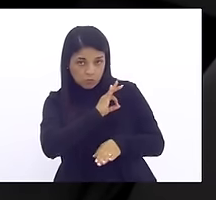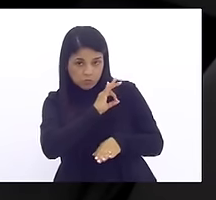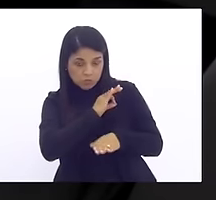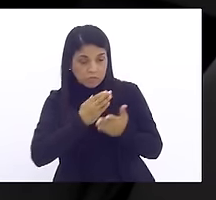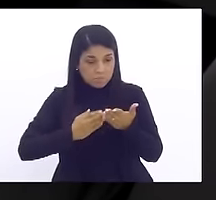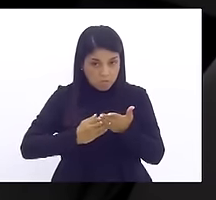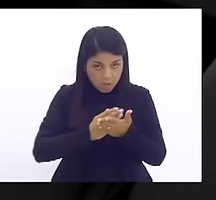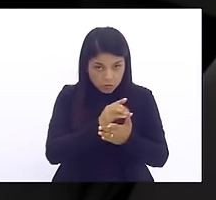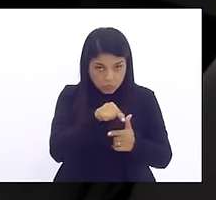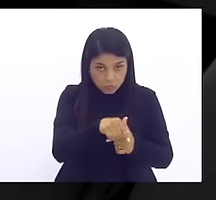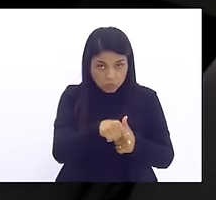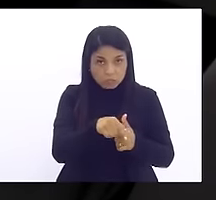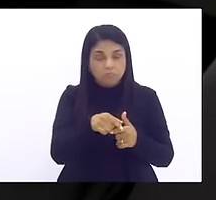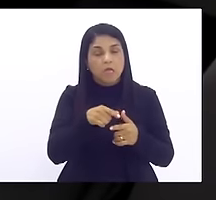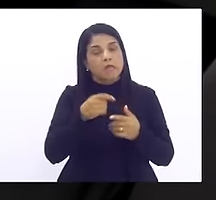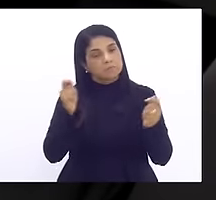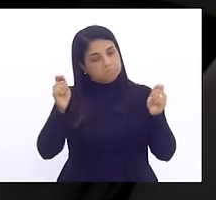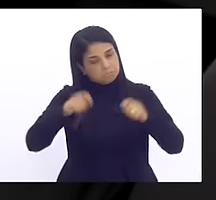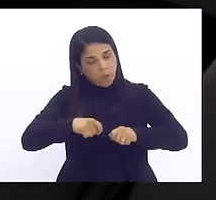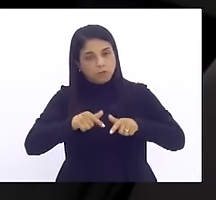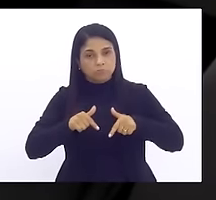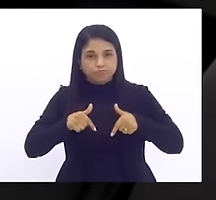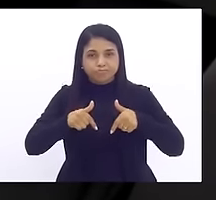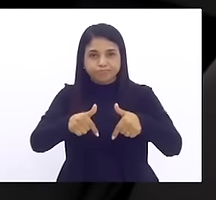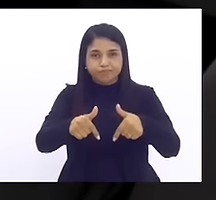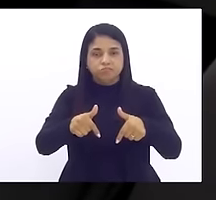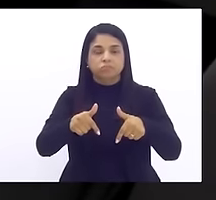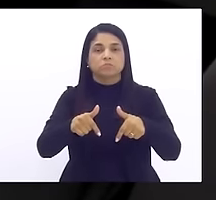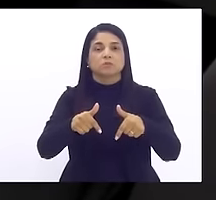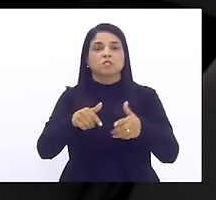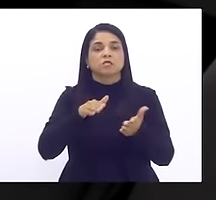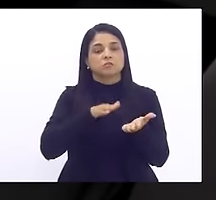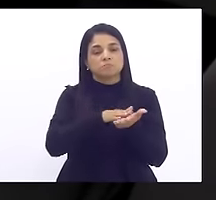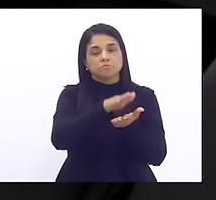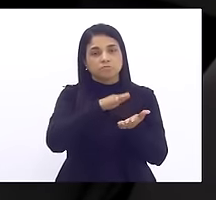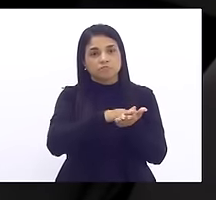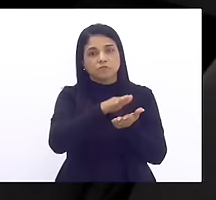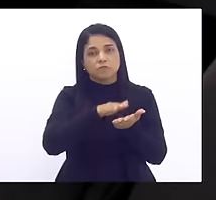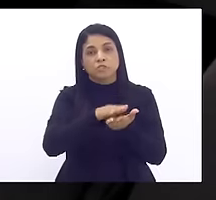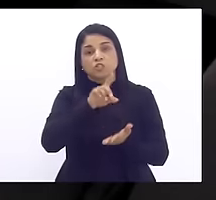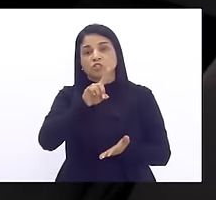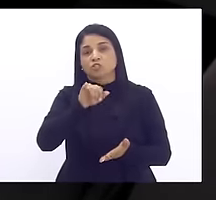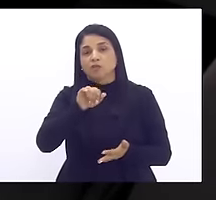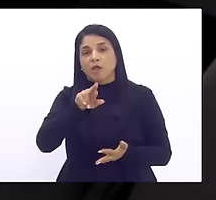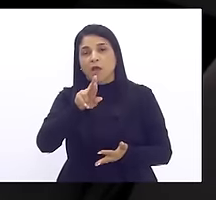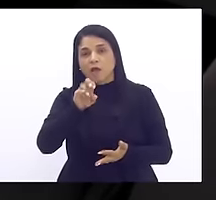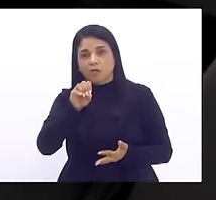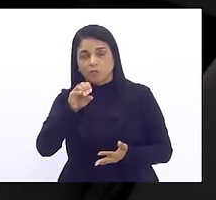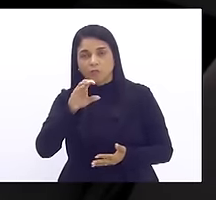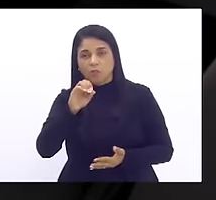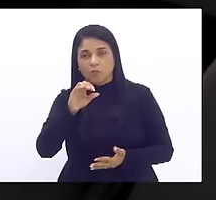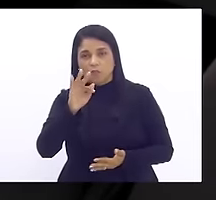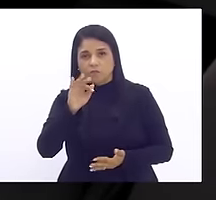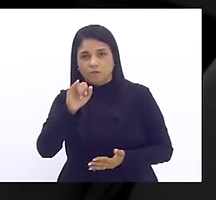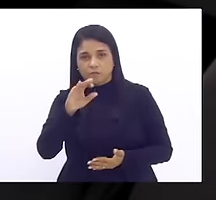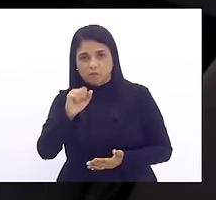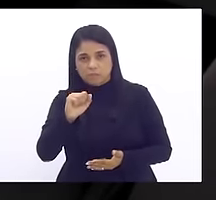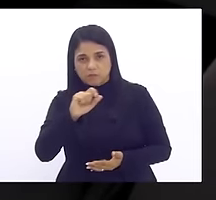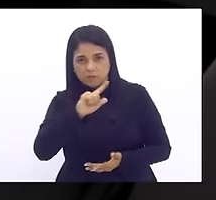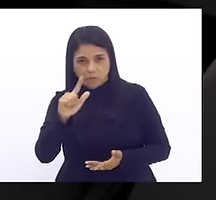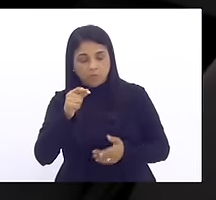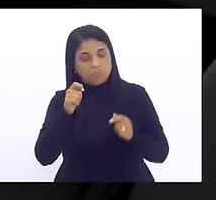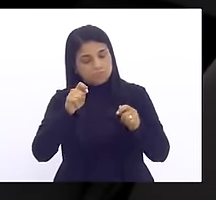automaticamente apontariado e o portariados são públicos em Diário Oficial do Estado então só esses policiais podem